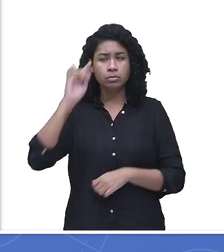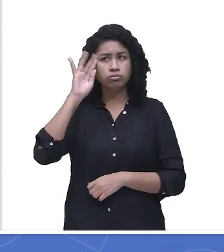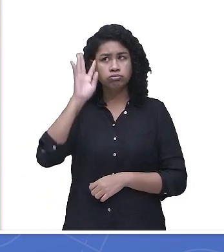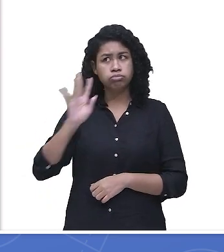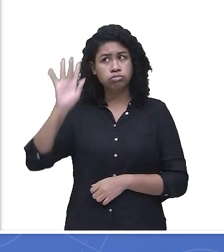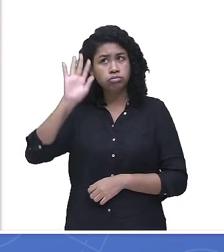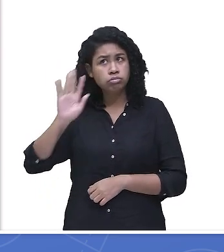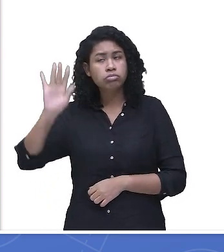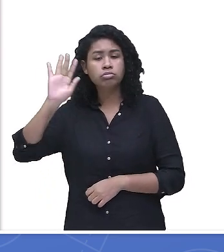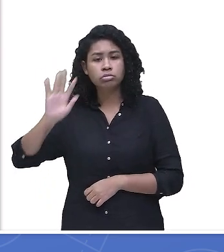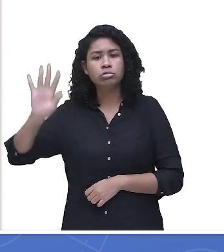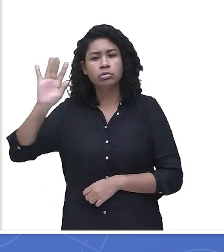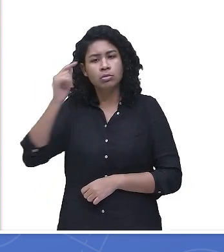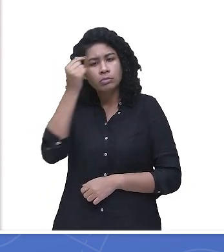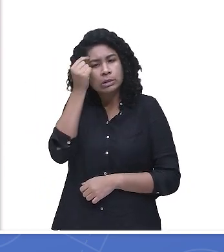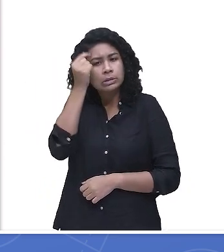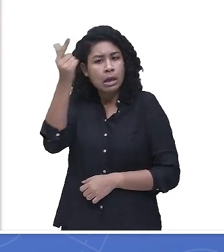seja,